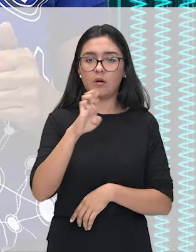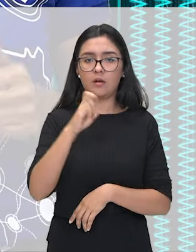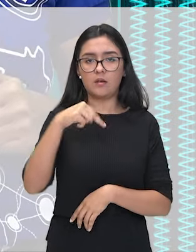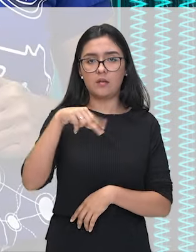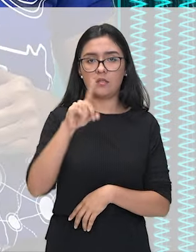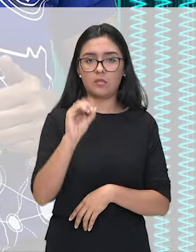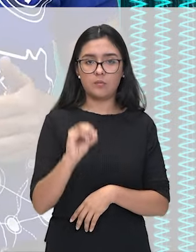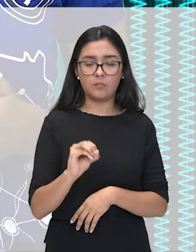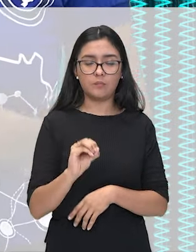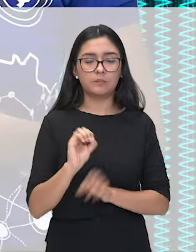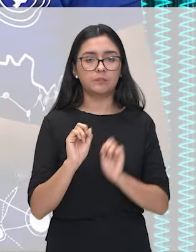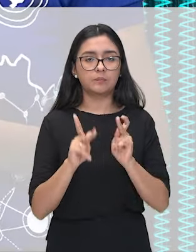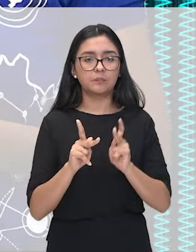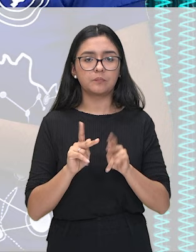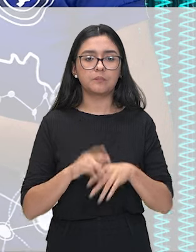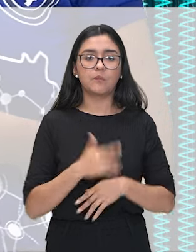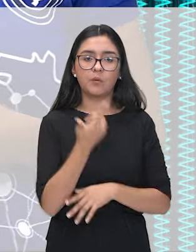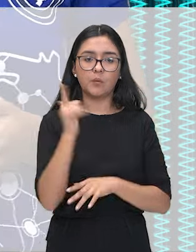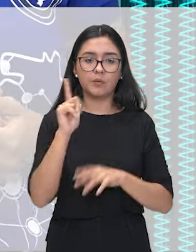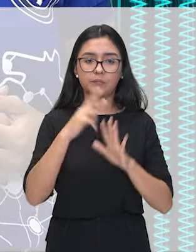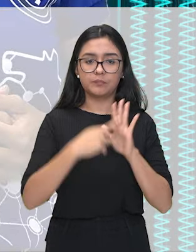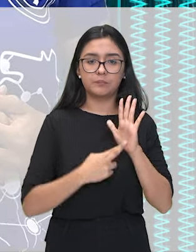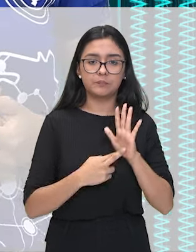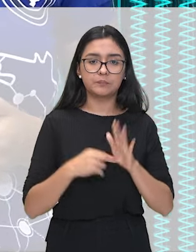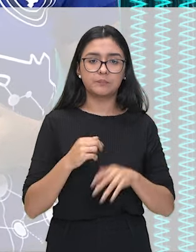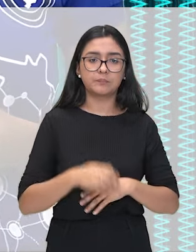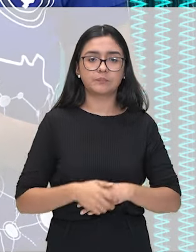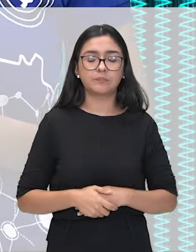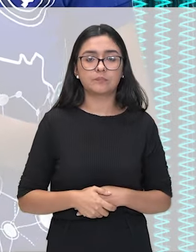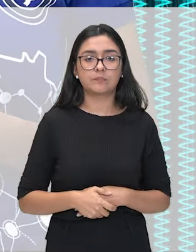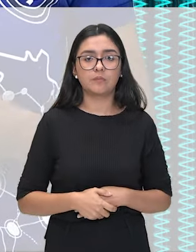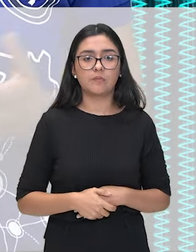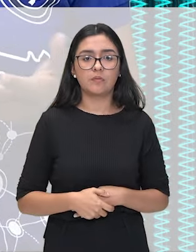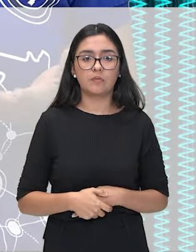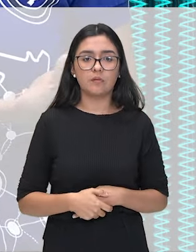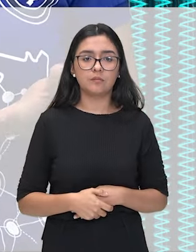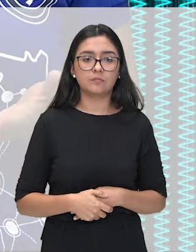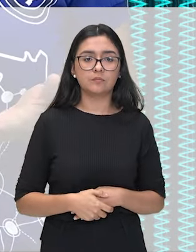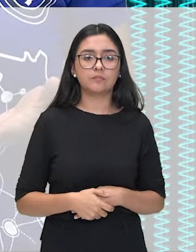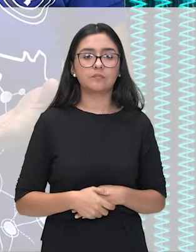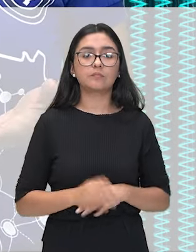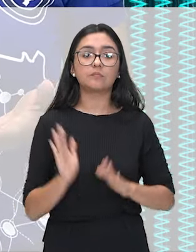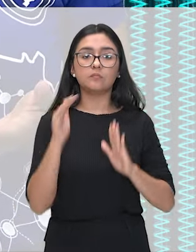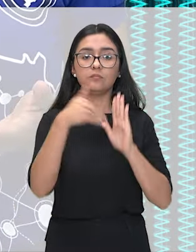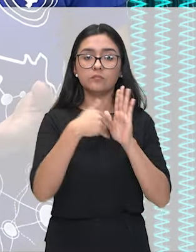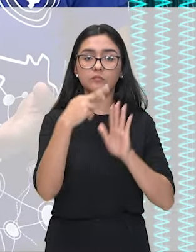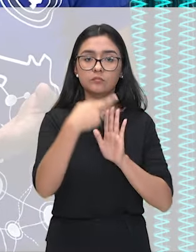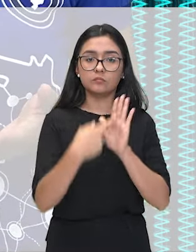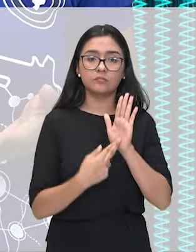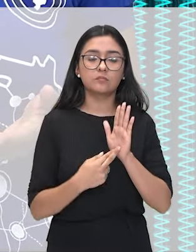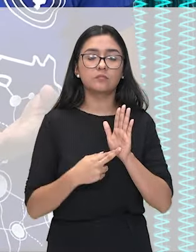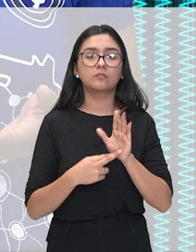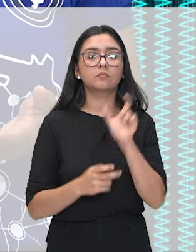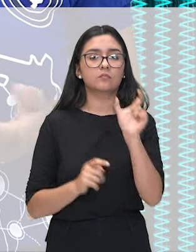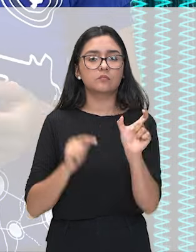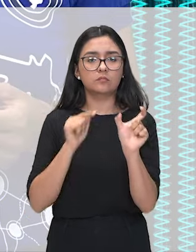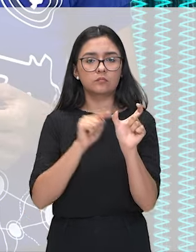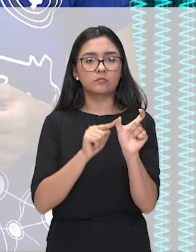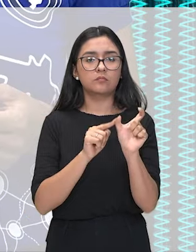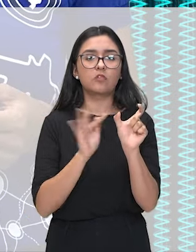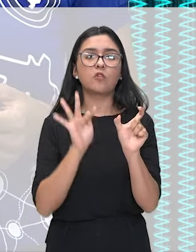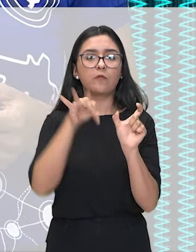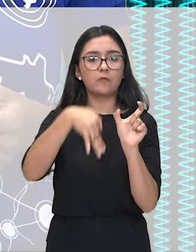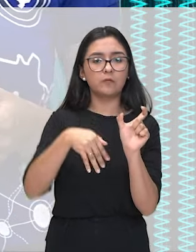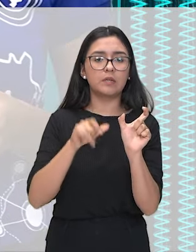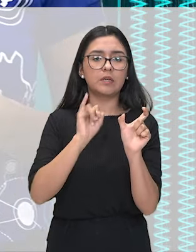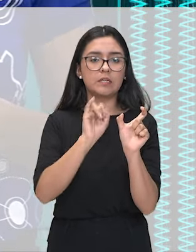ok e mais uma regra a última regra são os verbos terminados nesses duas letras aqui